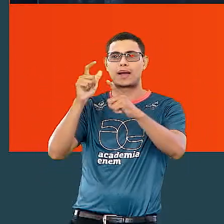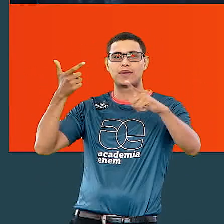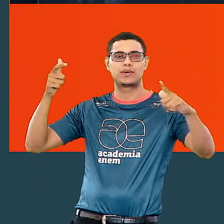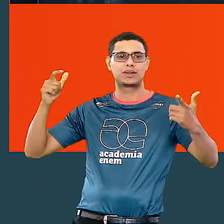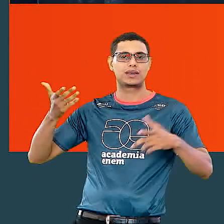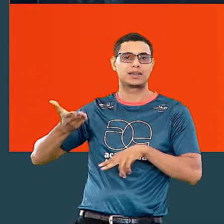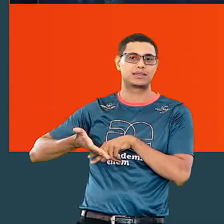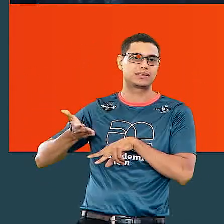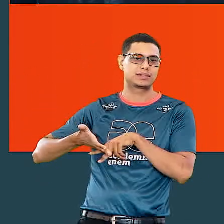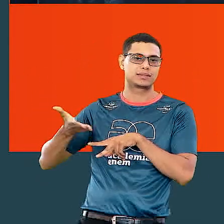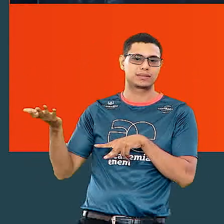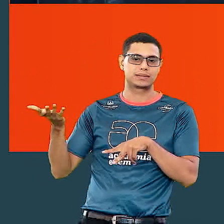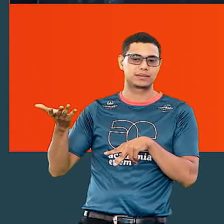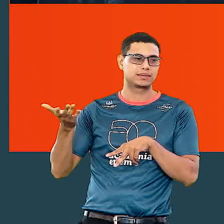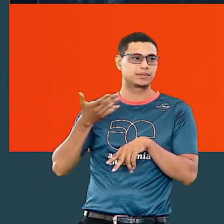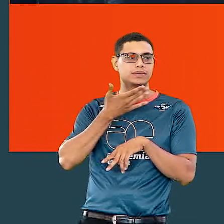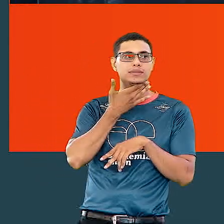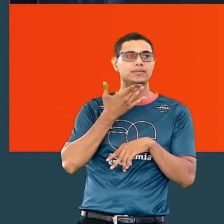calça jeans.